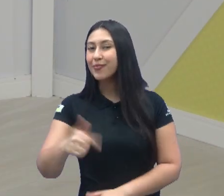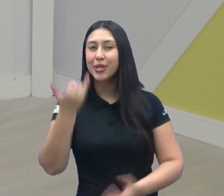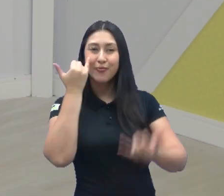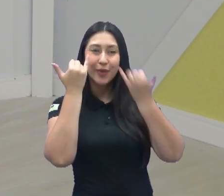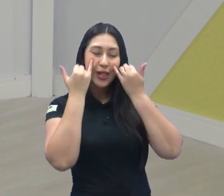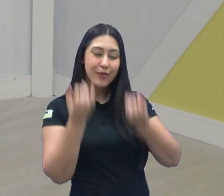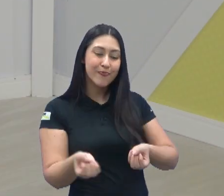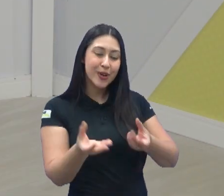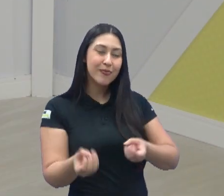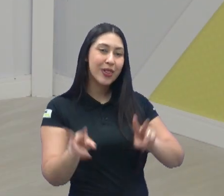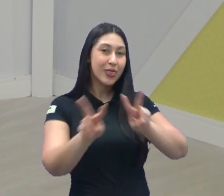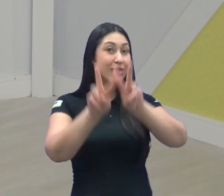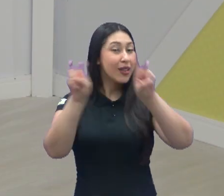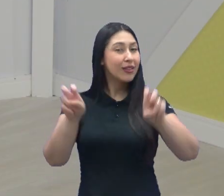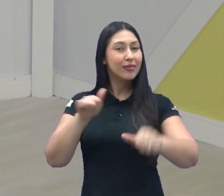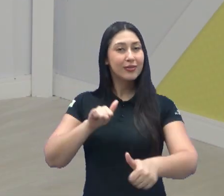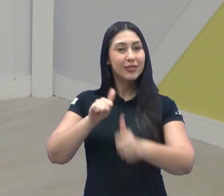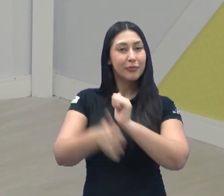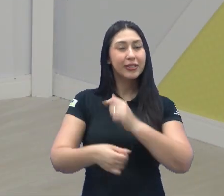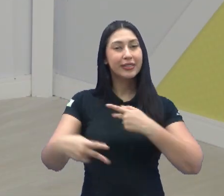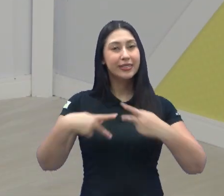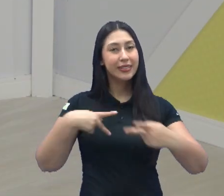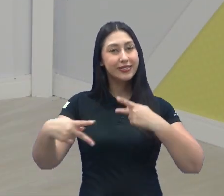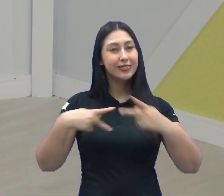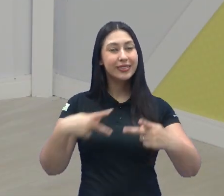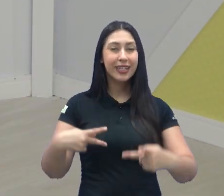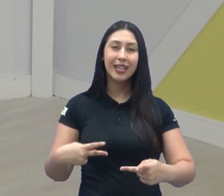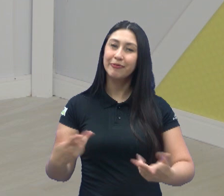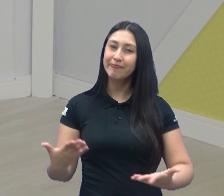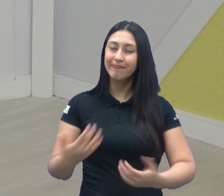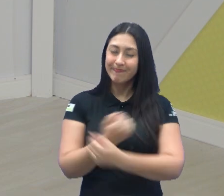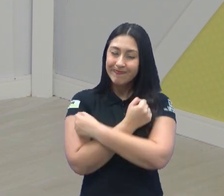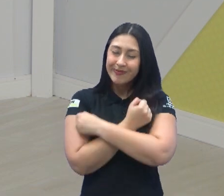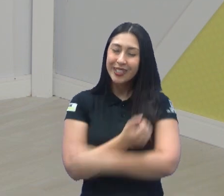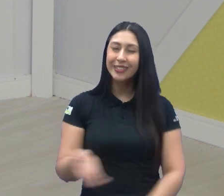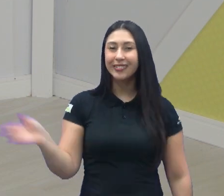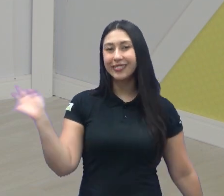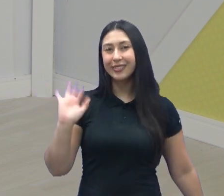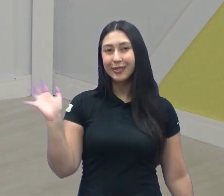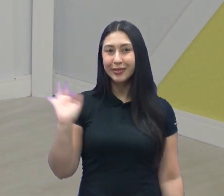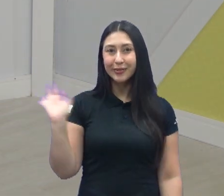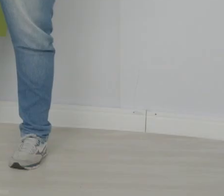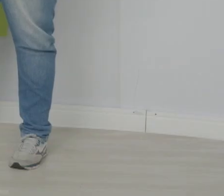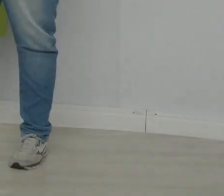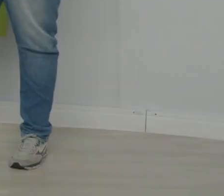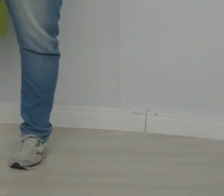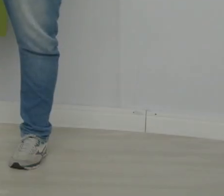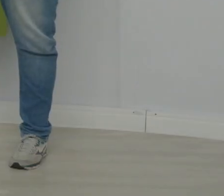informado sobre os assuntos esportivos da nossa cidade. De minha parte, grande abraço, até sexta. Tchau, tchau.